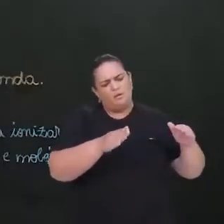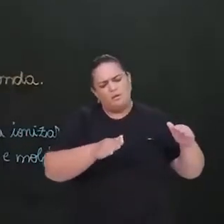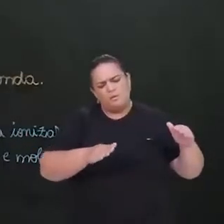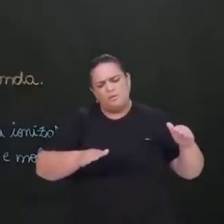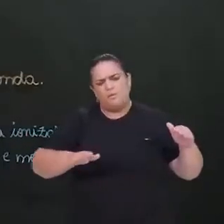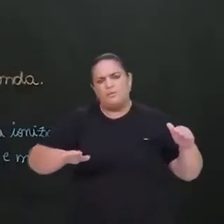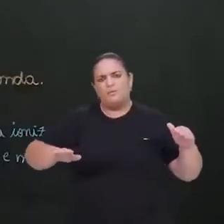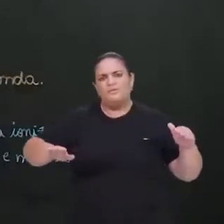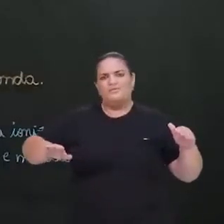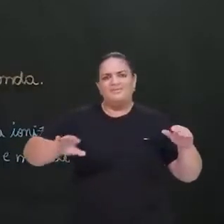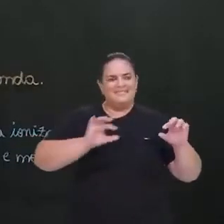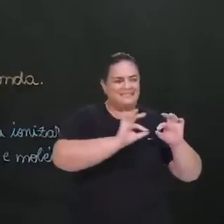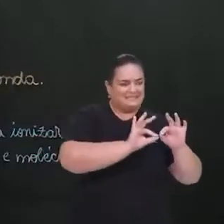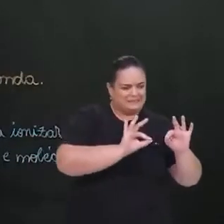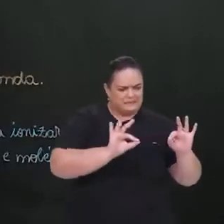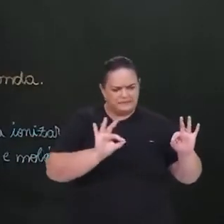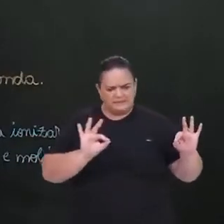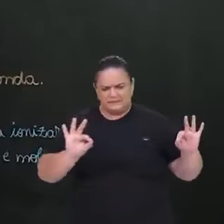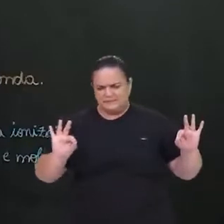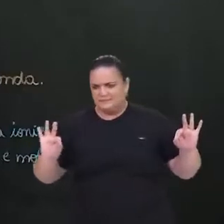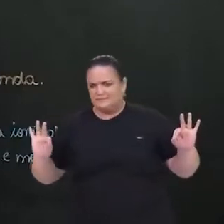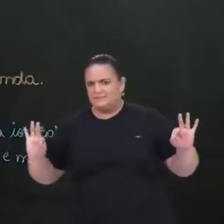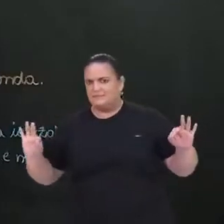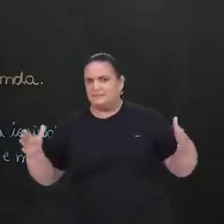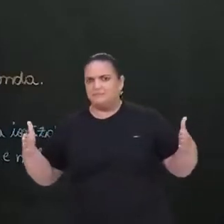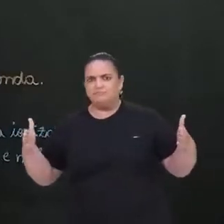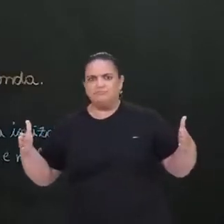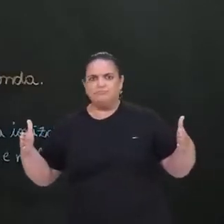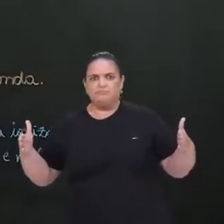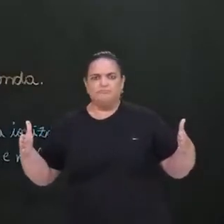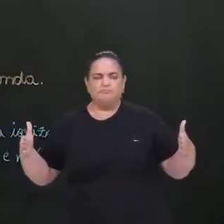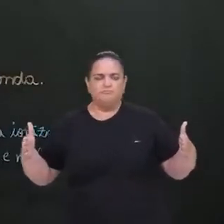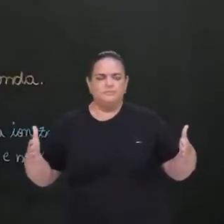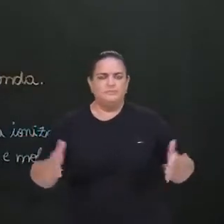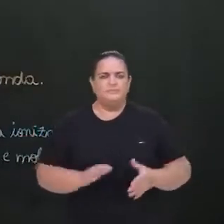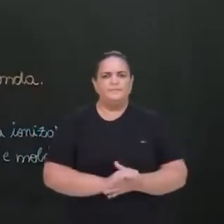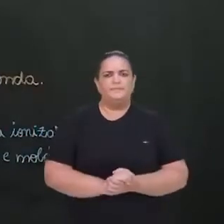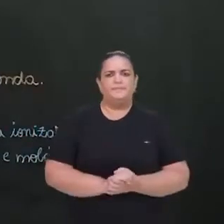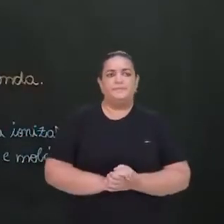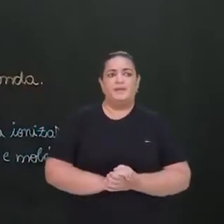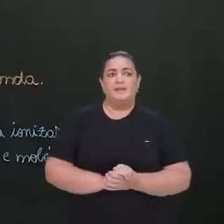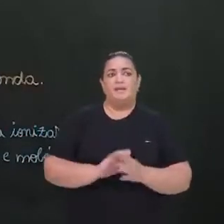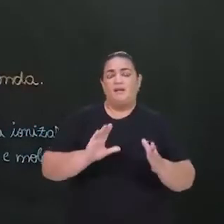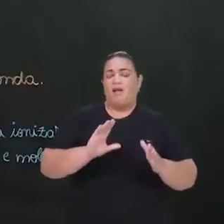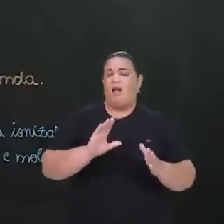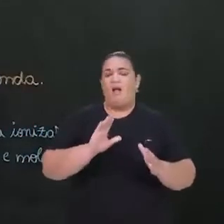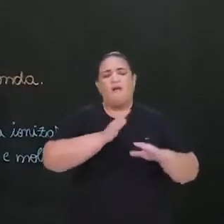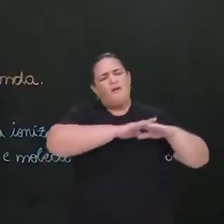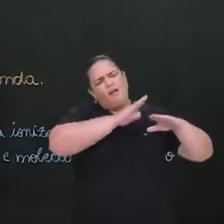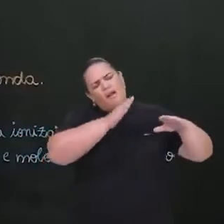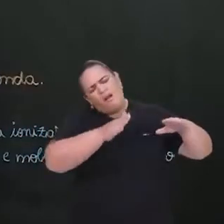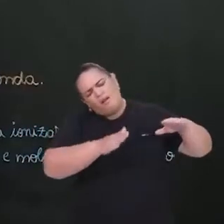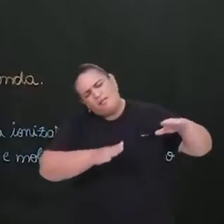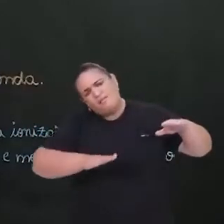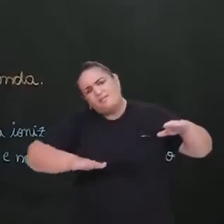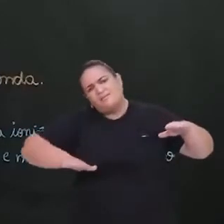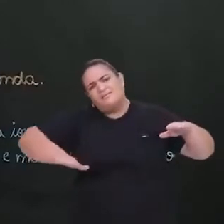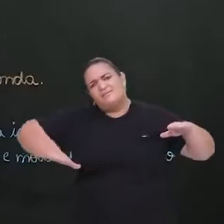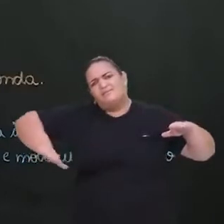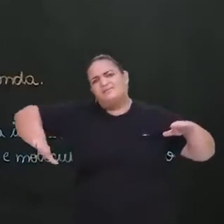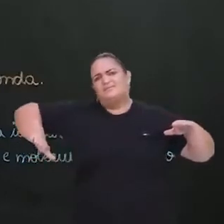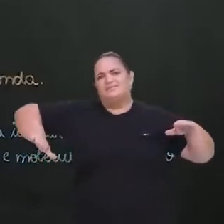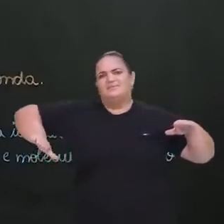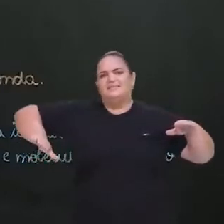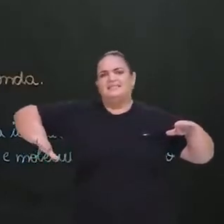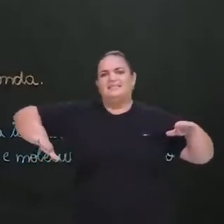tanta, olha só, são ondas longas, ondas grandes, frequência baixa e